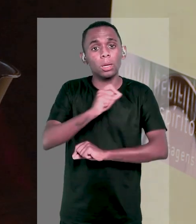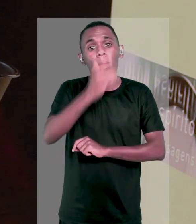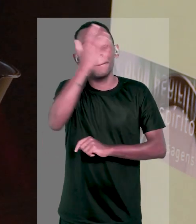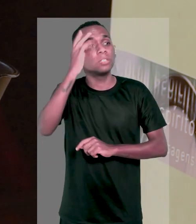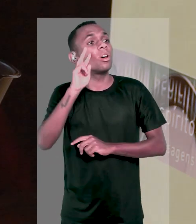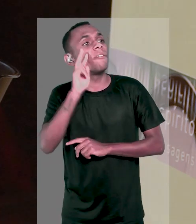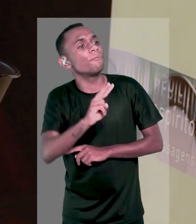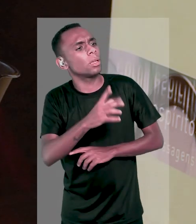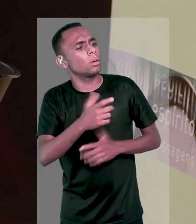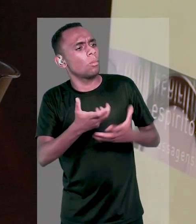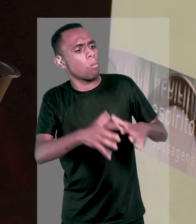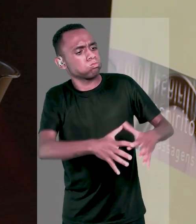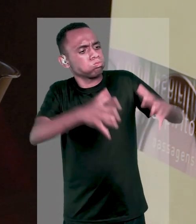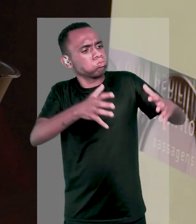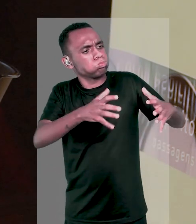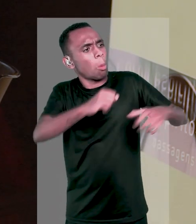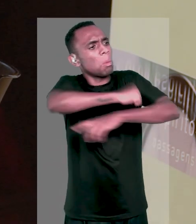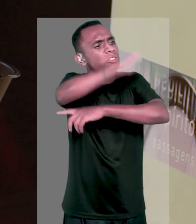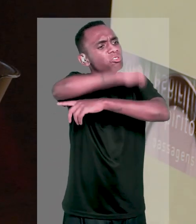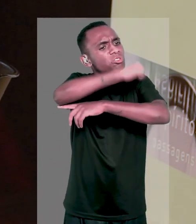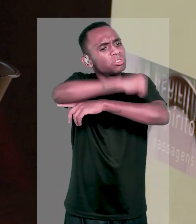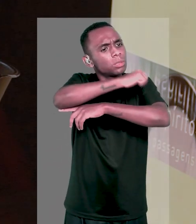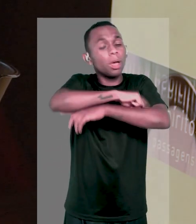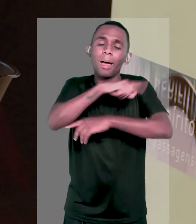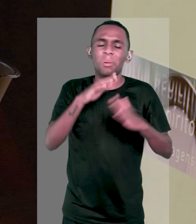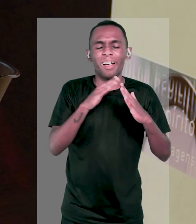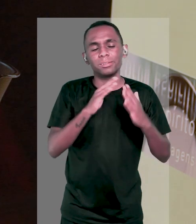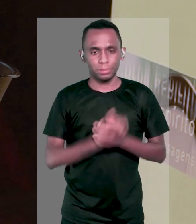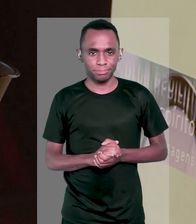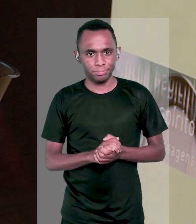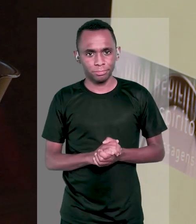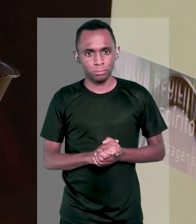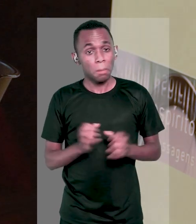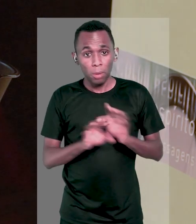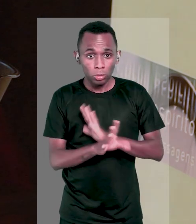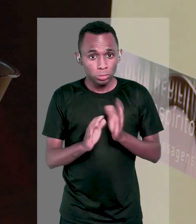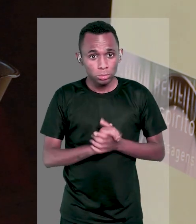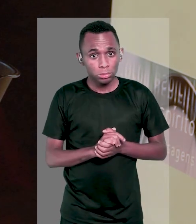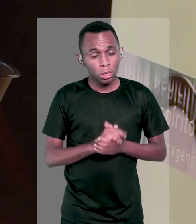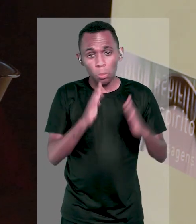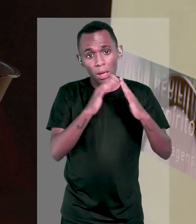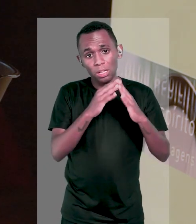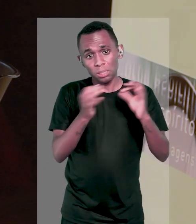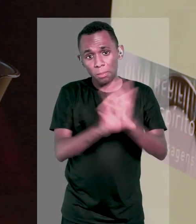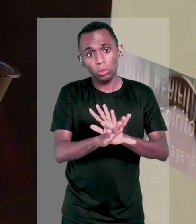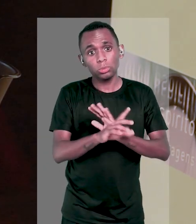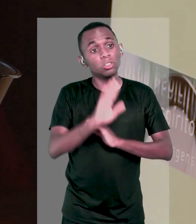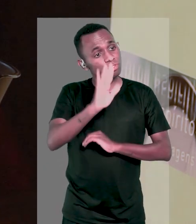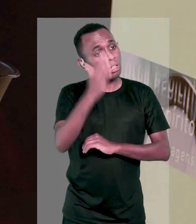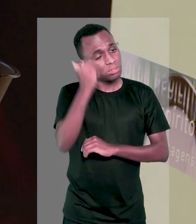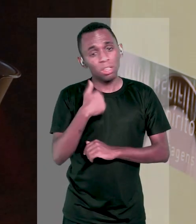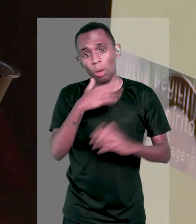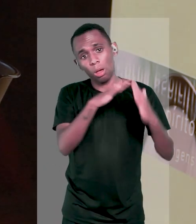eu já sei é uma casa mas não é isso que a obra de arte pede a obra de arte pede que você